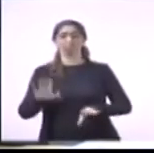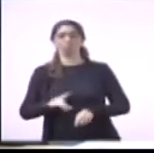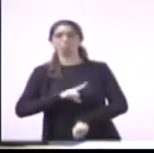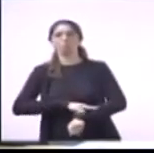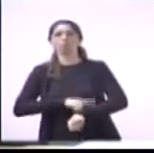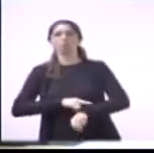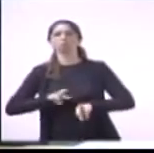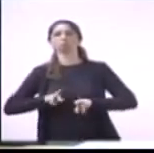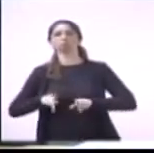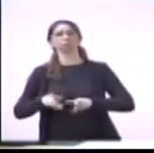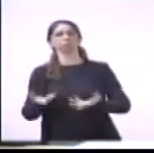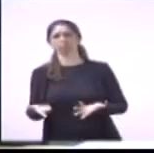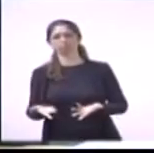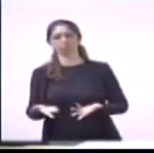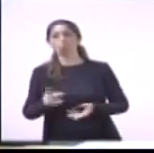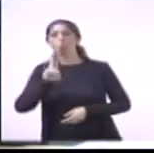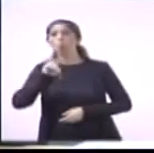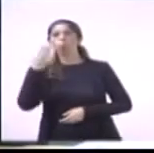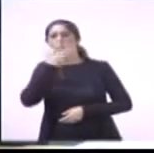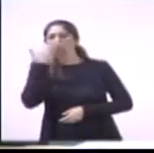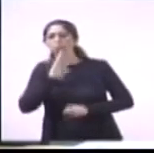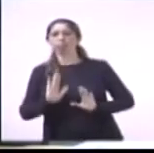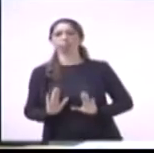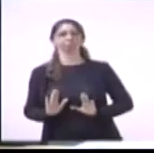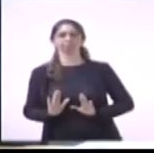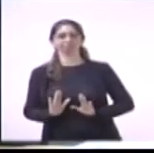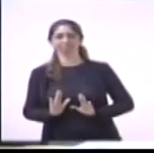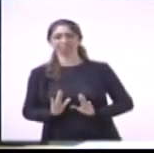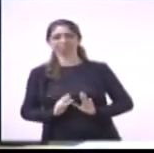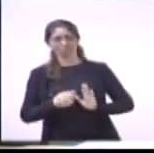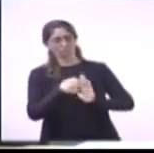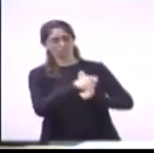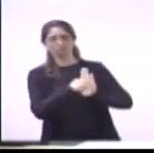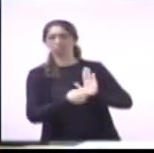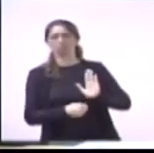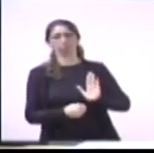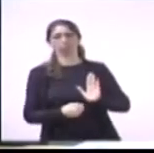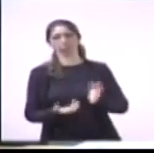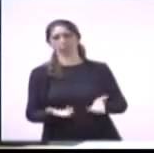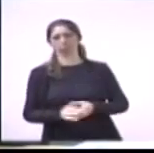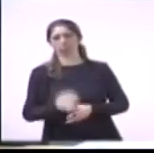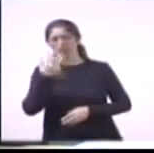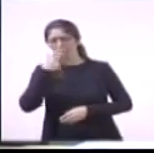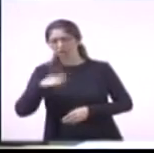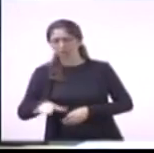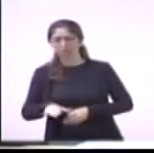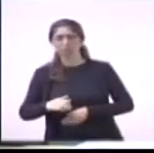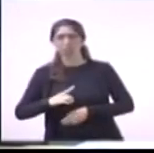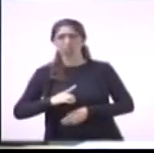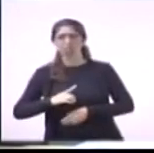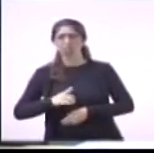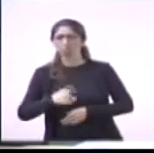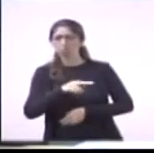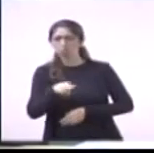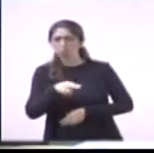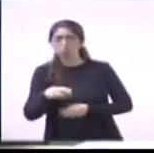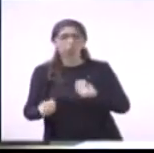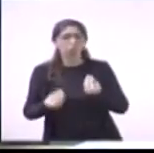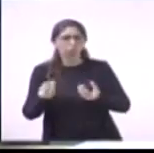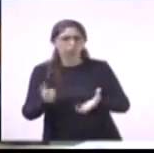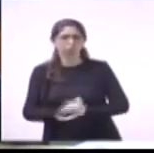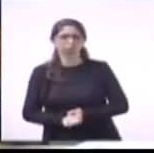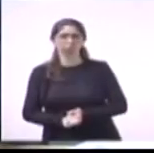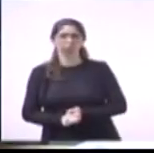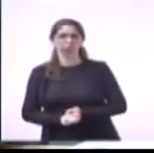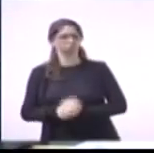diferenciados, isso não está em texto nenhum, que as crianças não teriam nomes, isso também não consta,